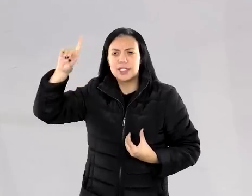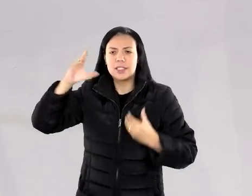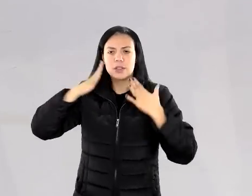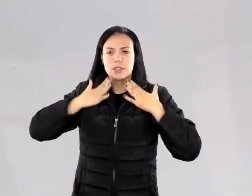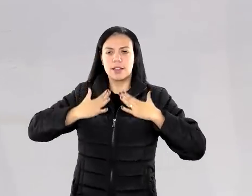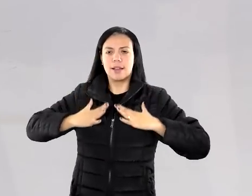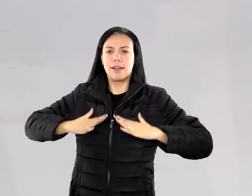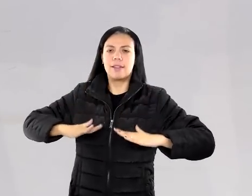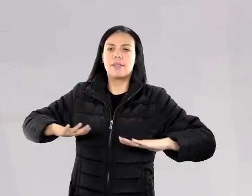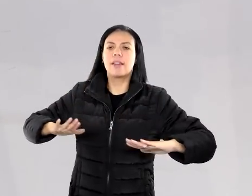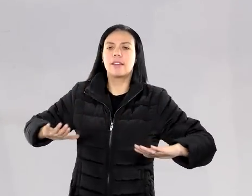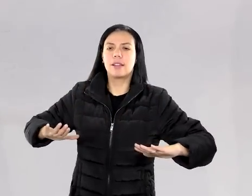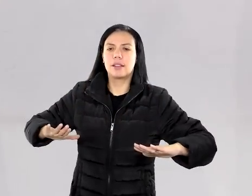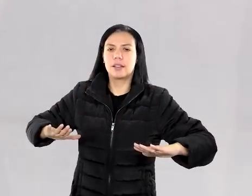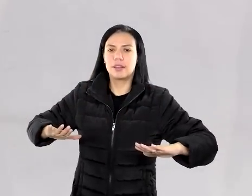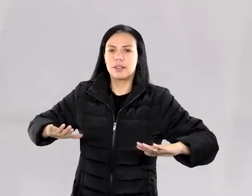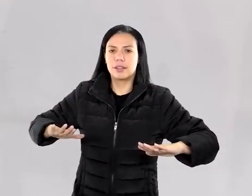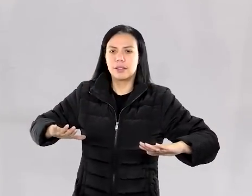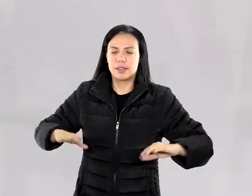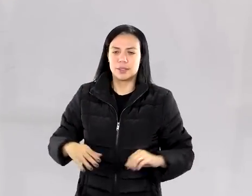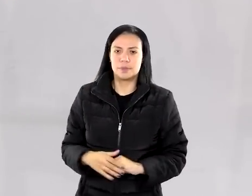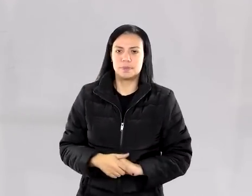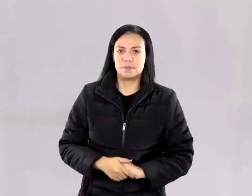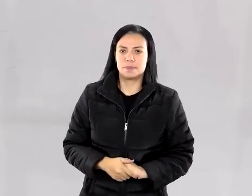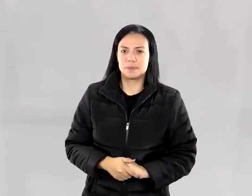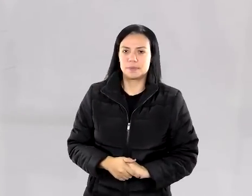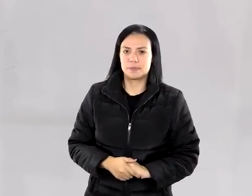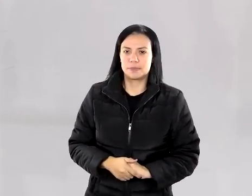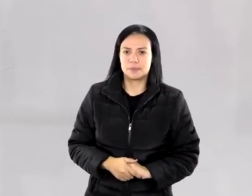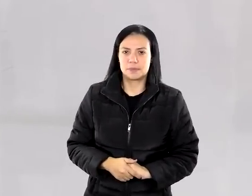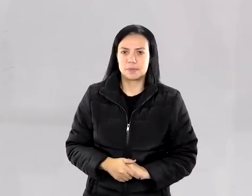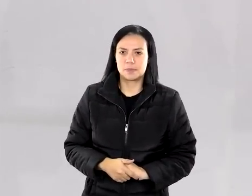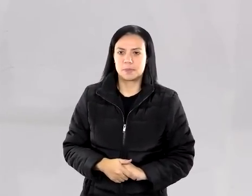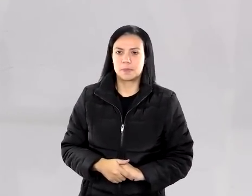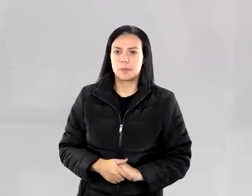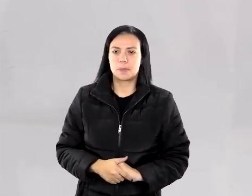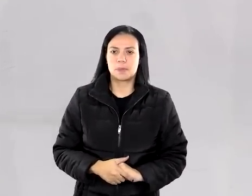versículo da frente. Vendas.